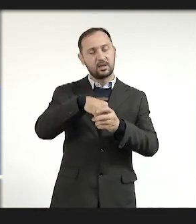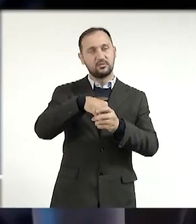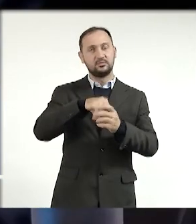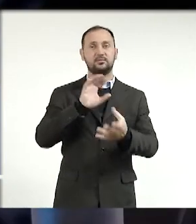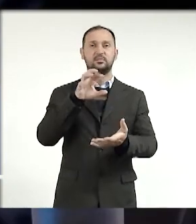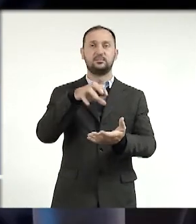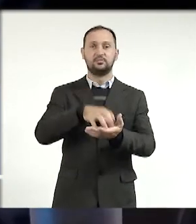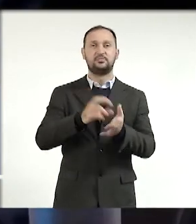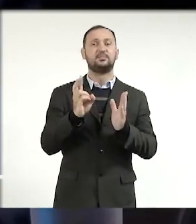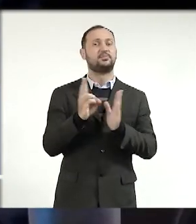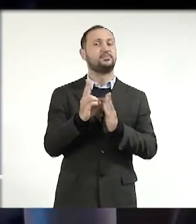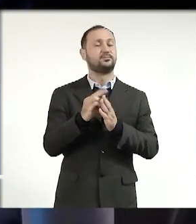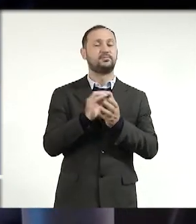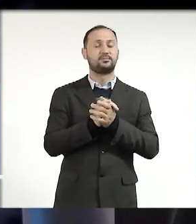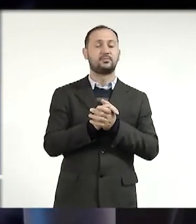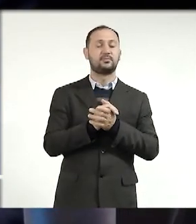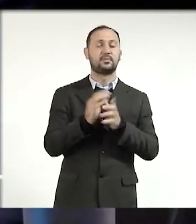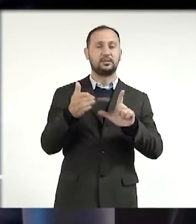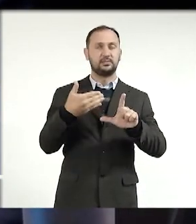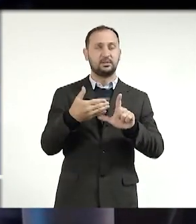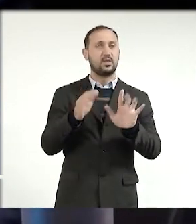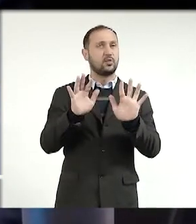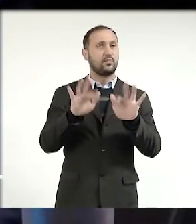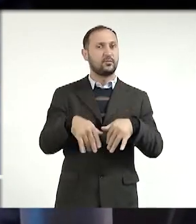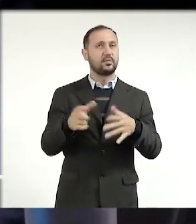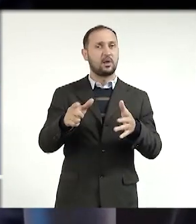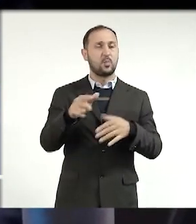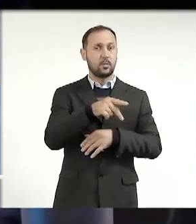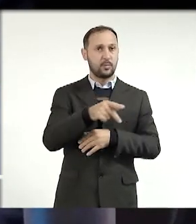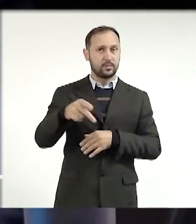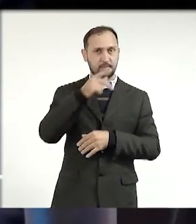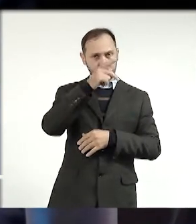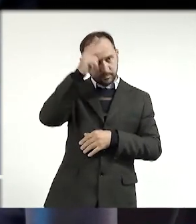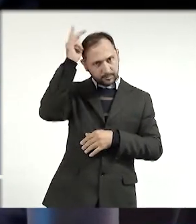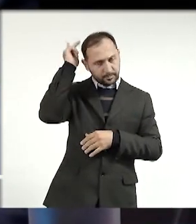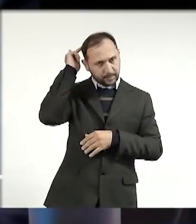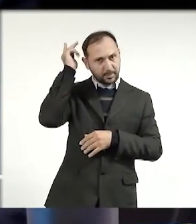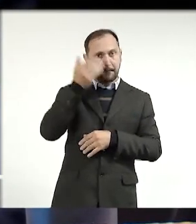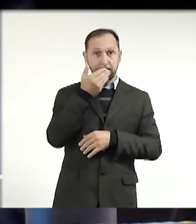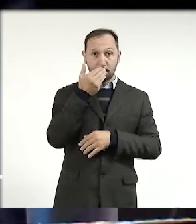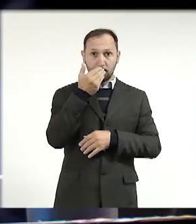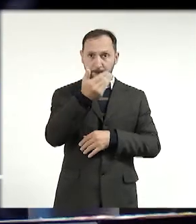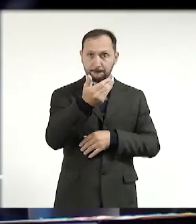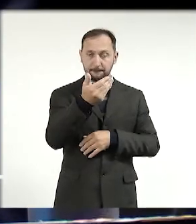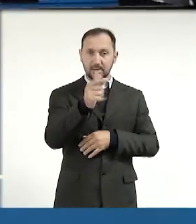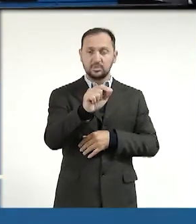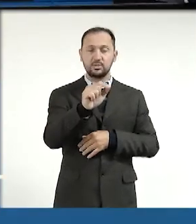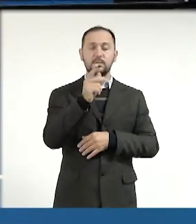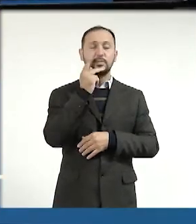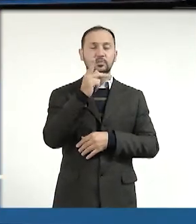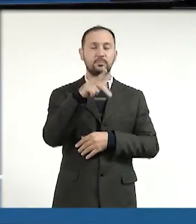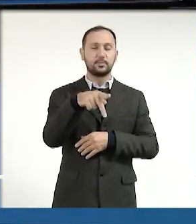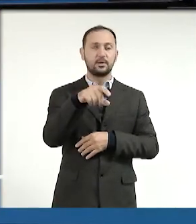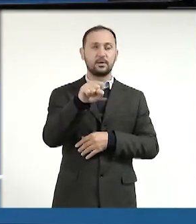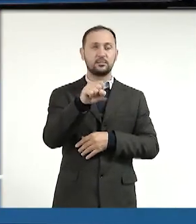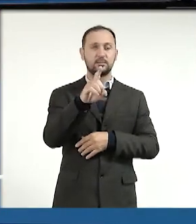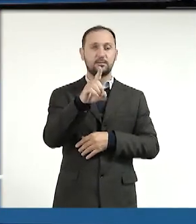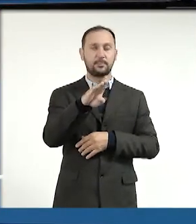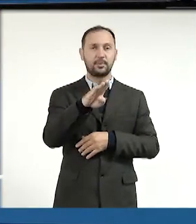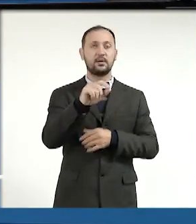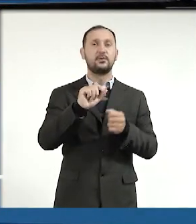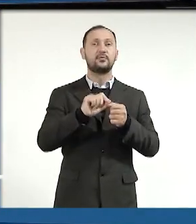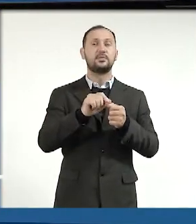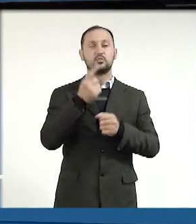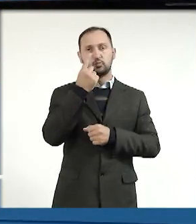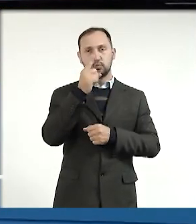estado. Ao final da sessão ordinária remota, a pedido do presidente da Casa de Leis, deputado Paulo Correia, do PSDB,